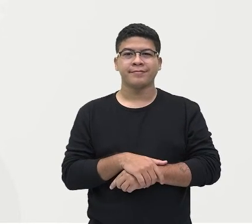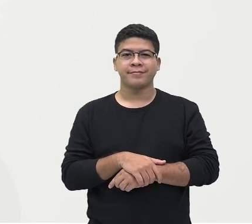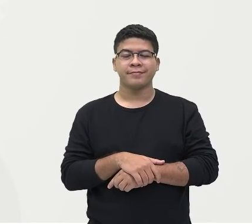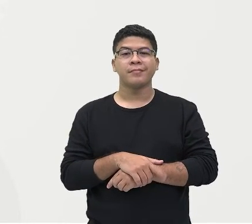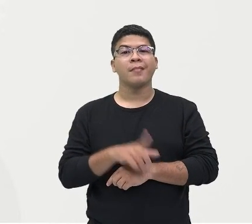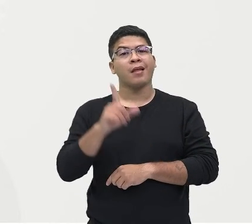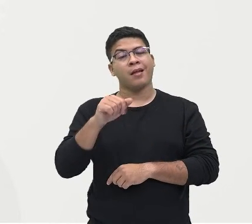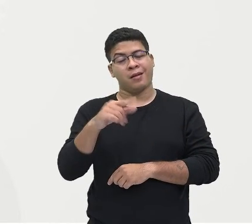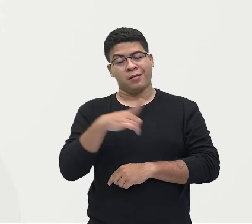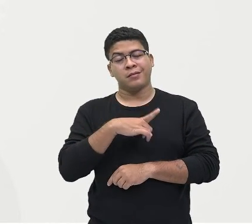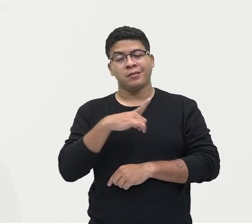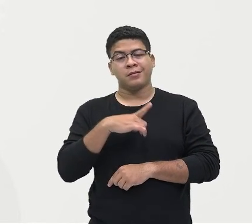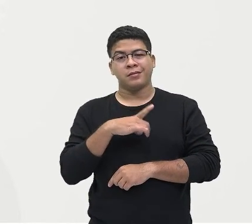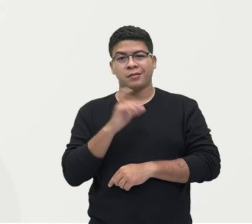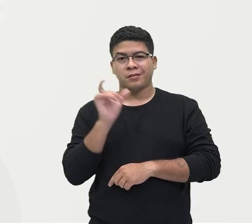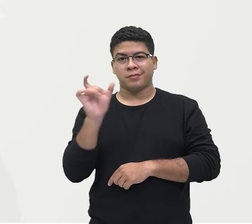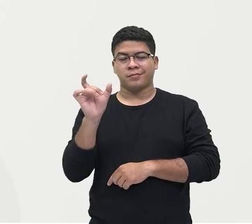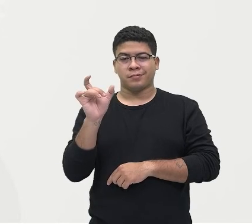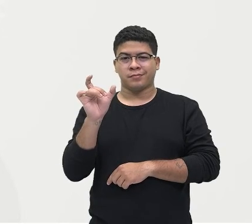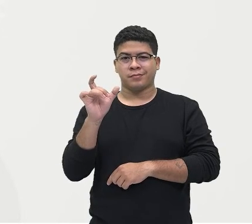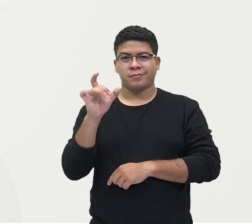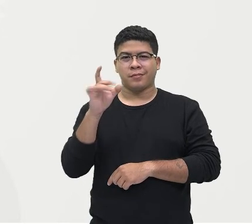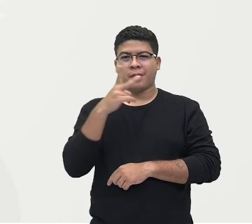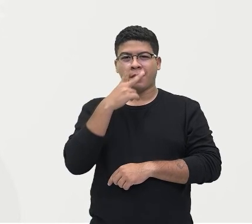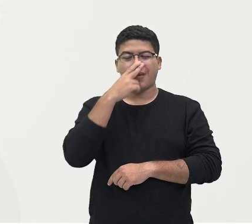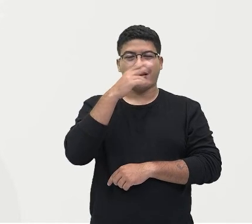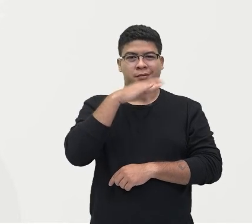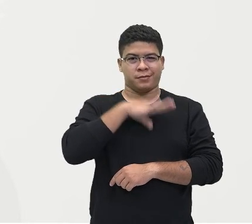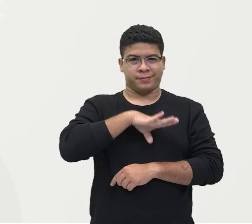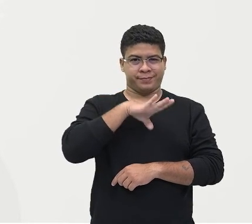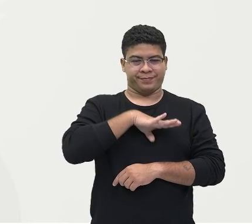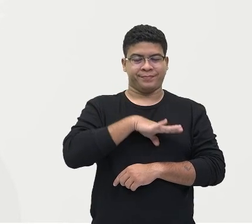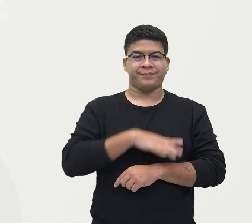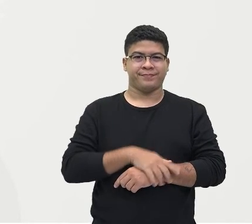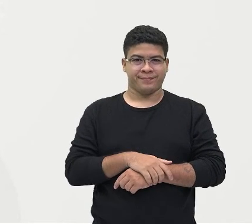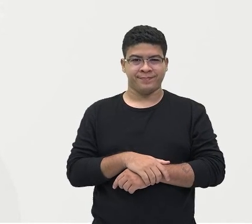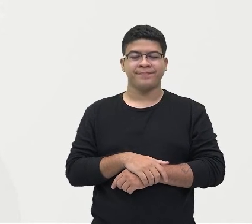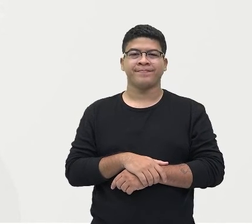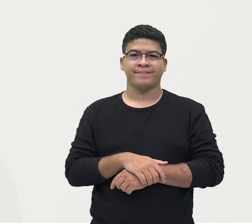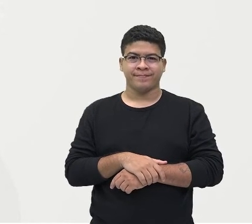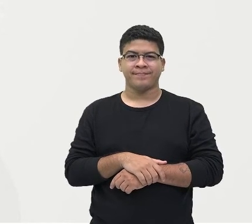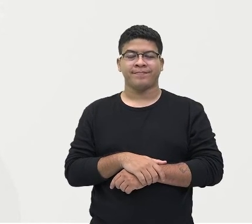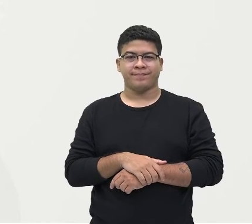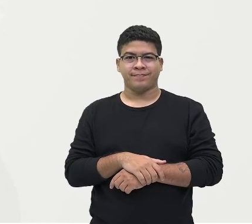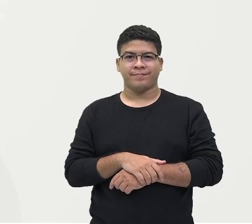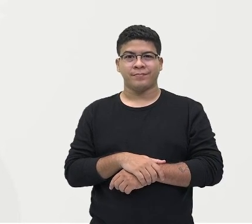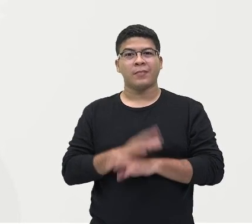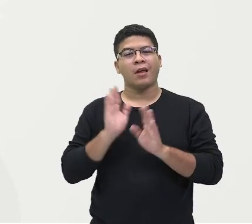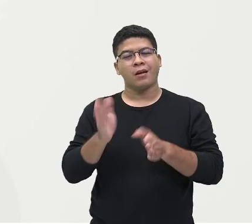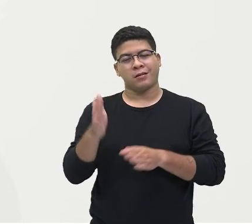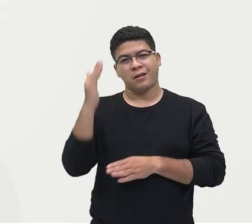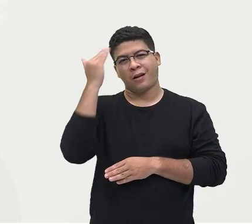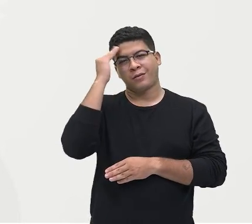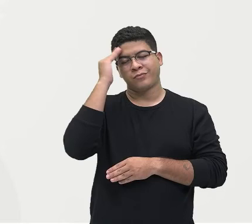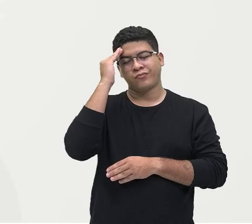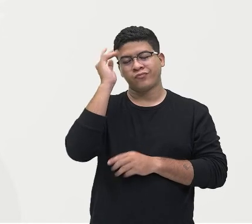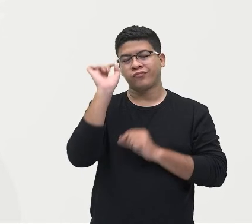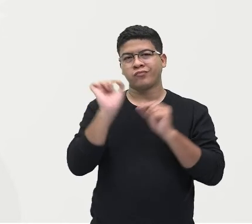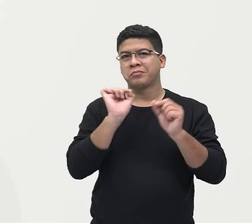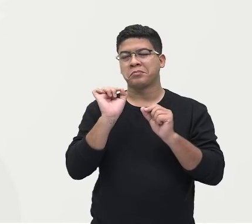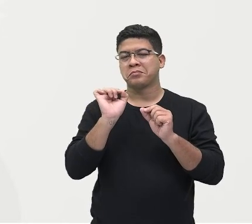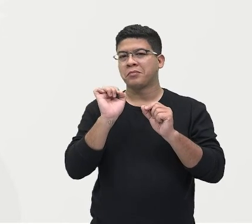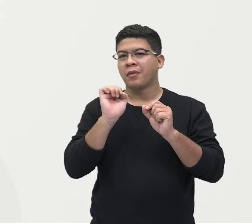também. Já ajuda bastante você entender do que o texto está falando. O que mais? Olha aqui essa